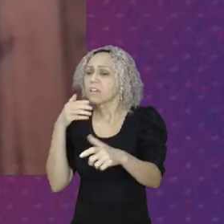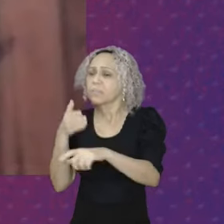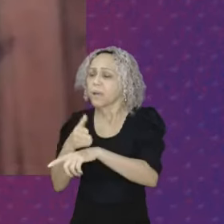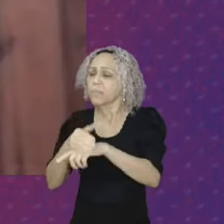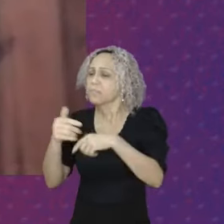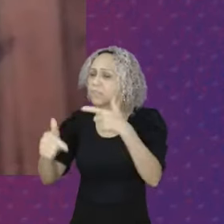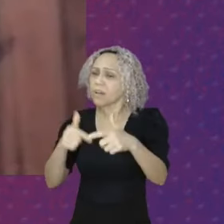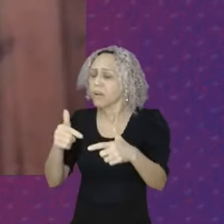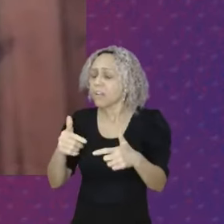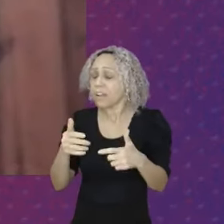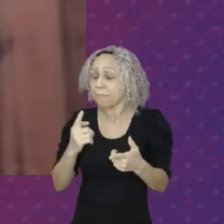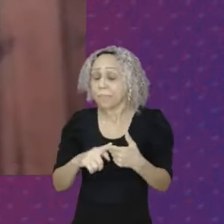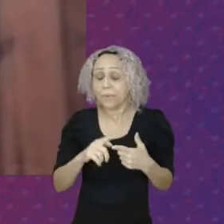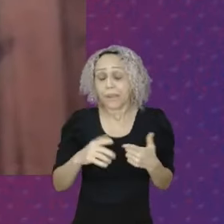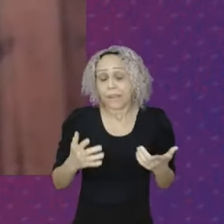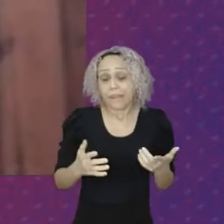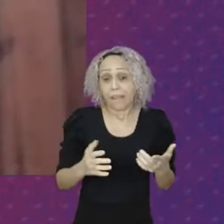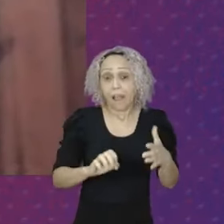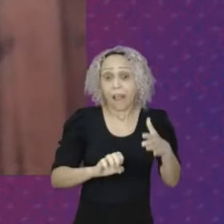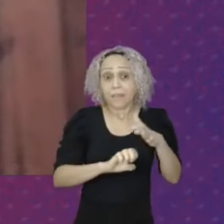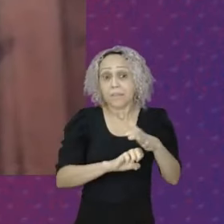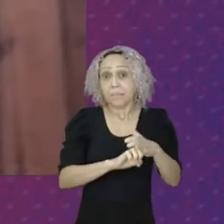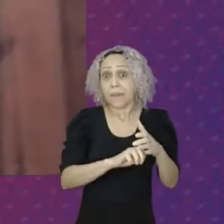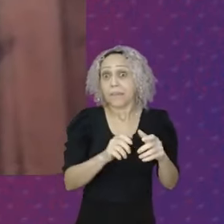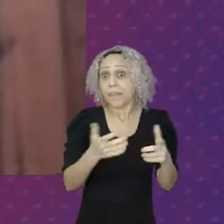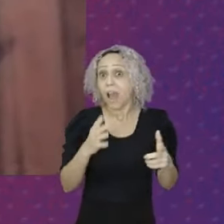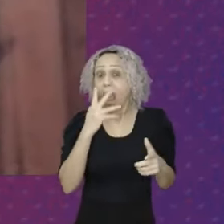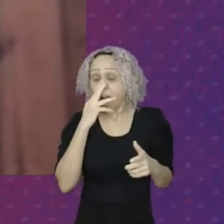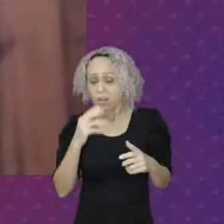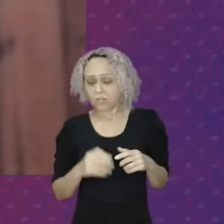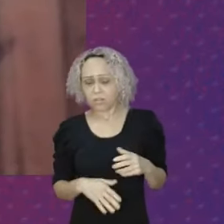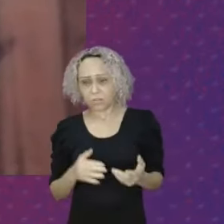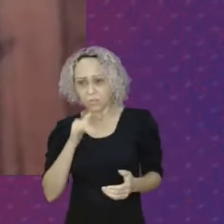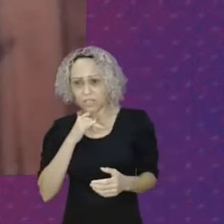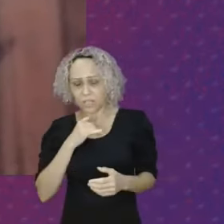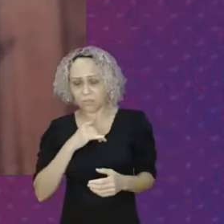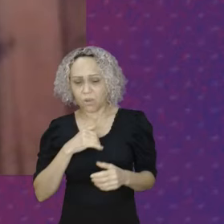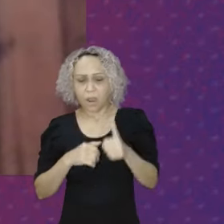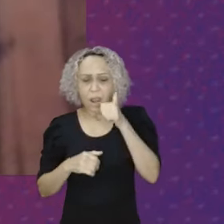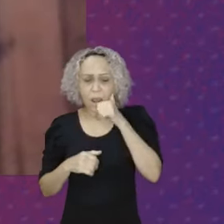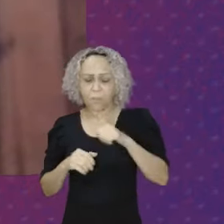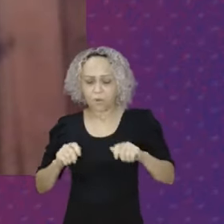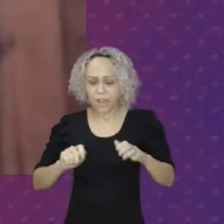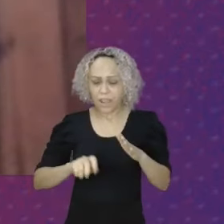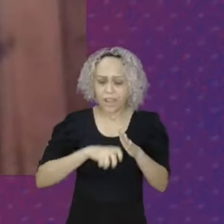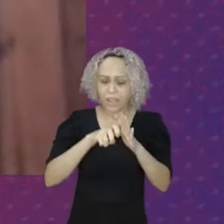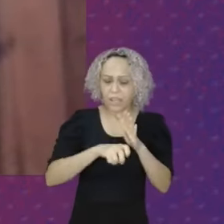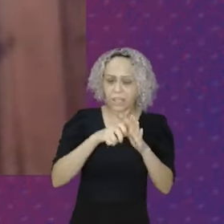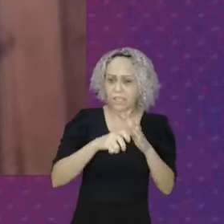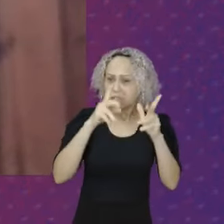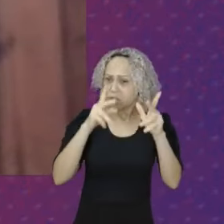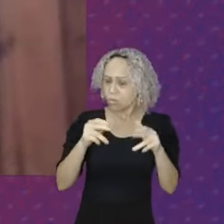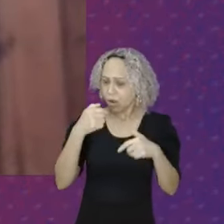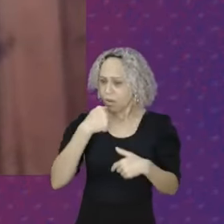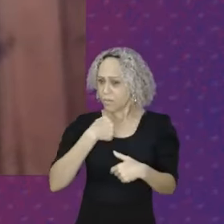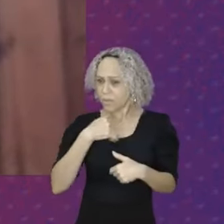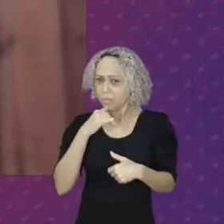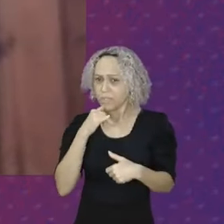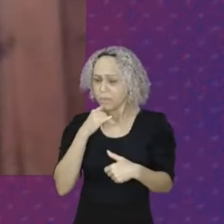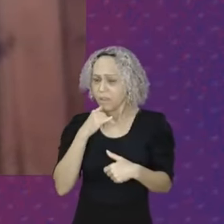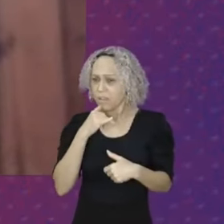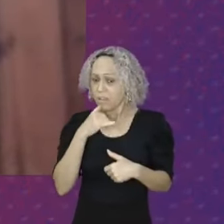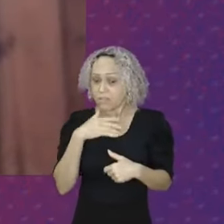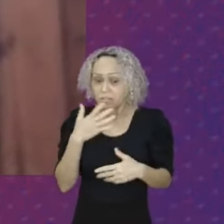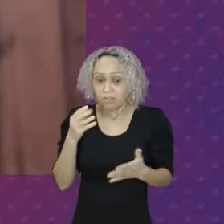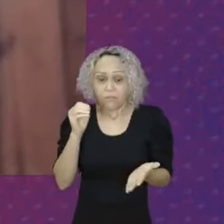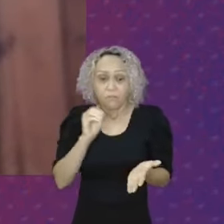eu pode ser uma má imagem paraa empresa Então nós não temos garantia nenhuma de empregabilidade da mulher com deficiência são